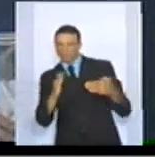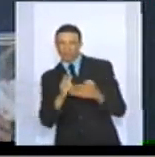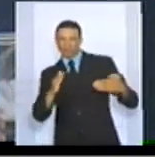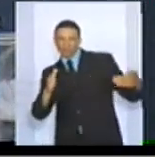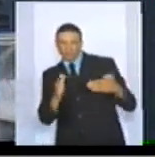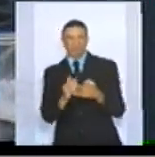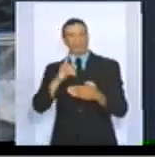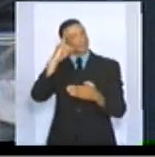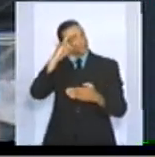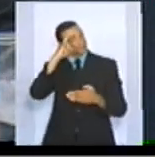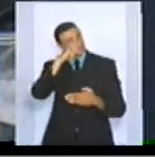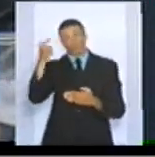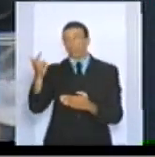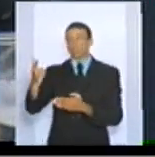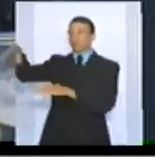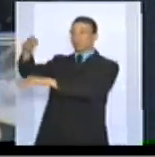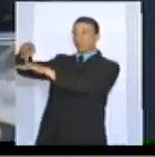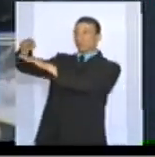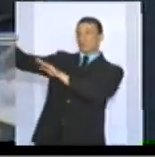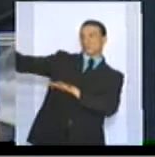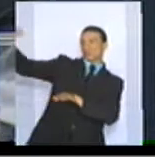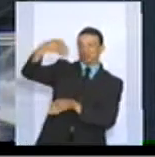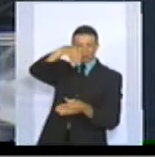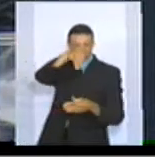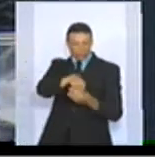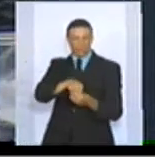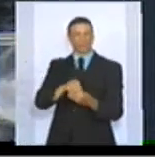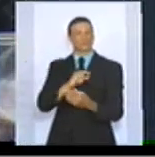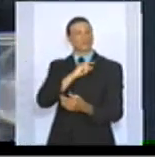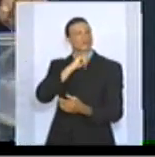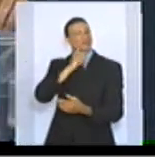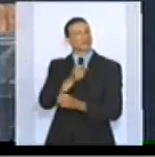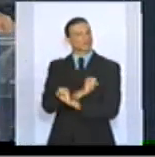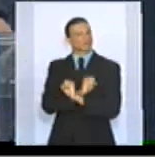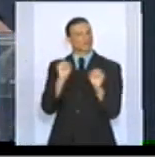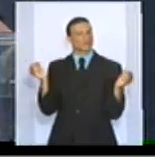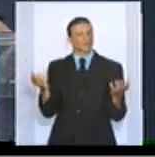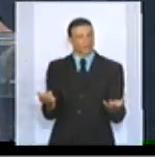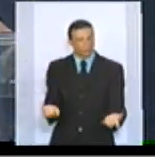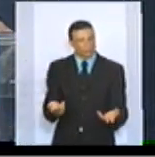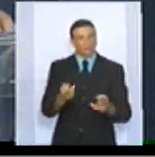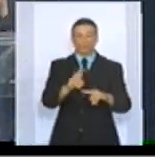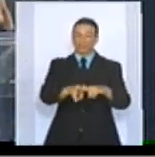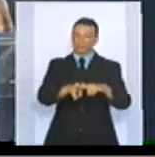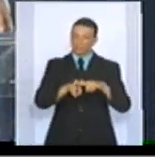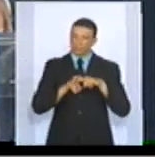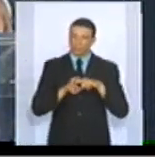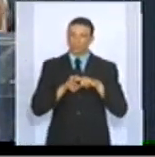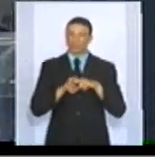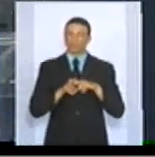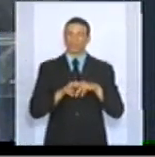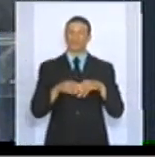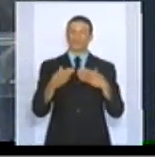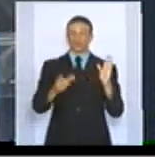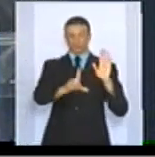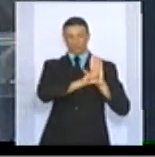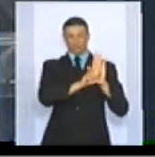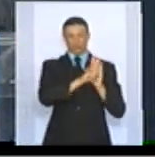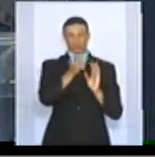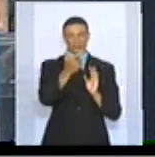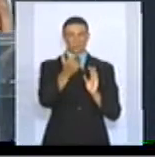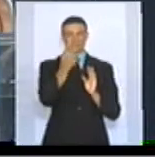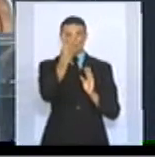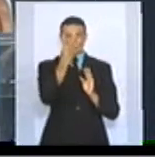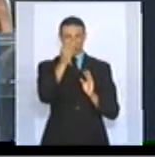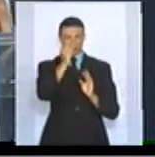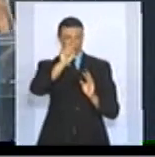que outras programadoras estrangeiras possam também aportar no Brasil. Portanto, este é o quadro que a Lei 12.485